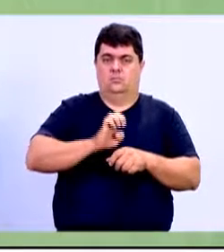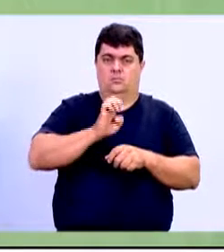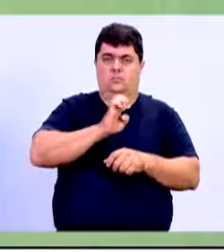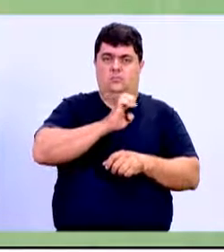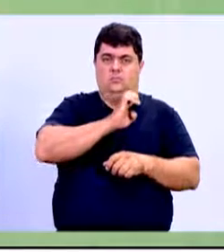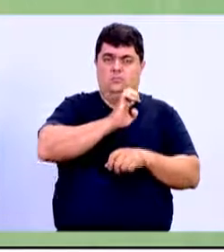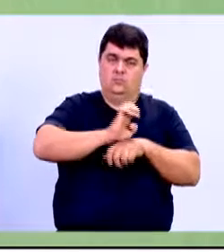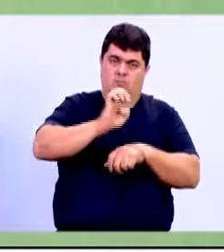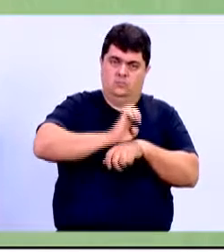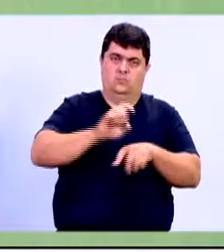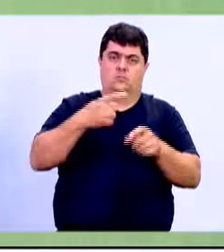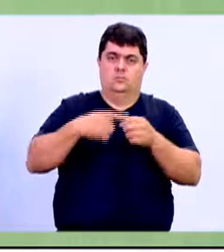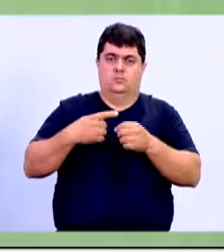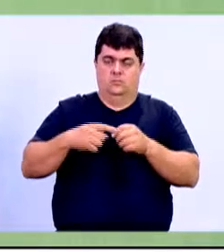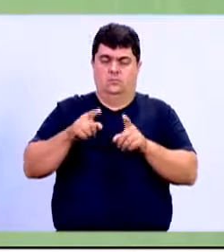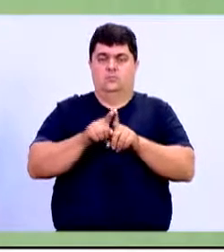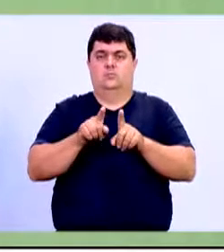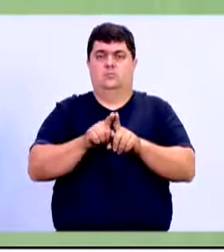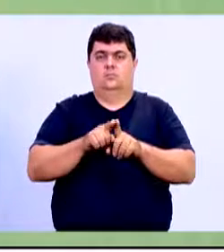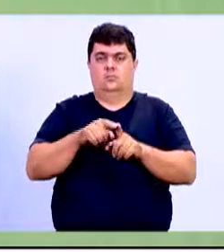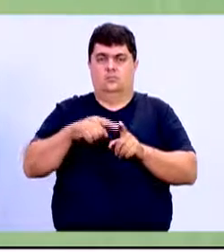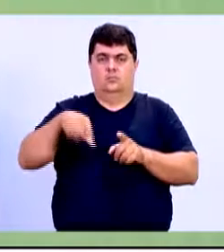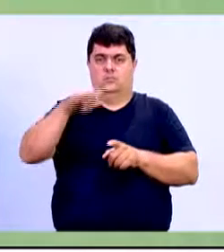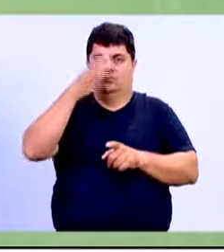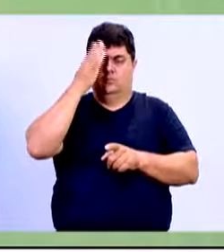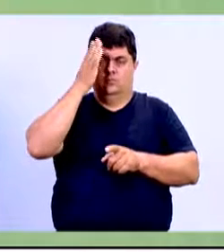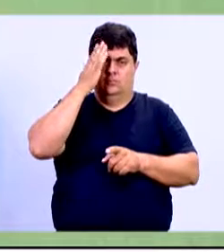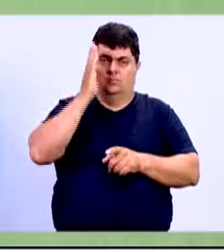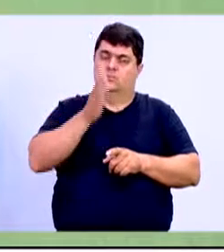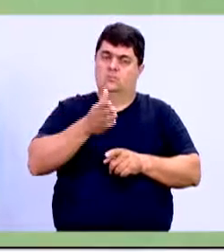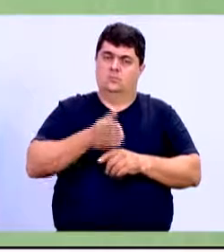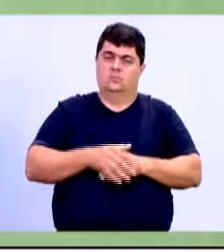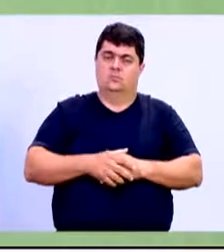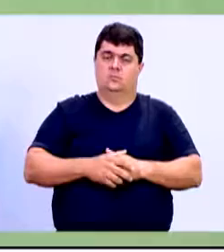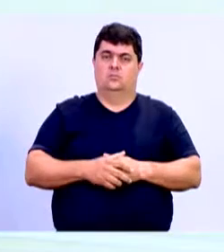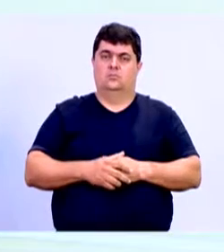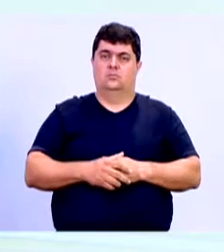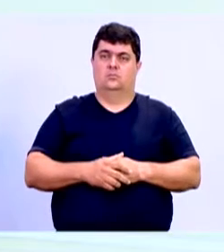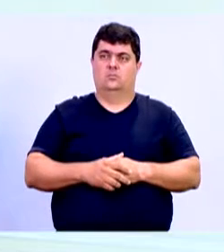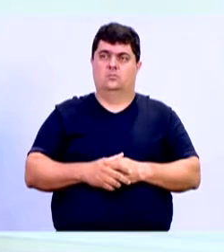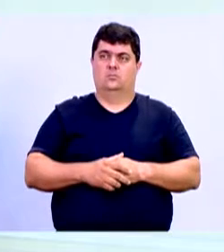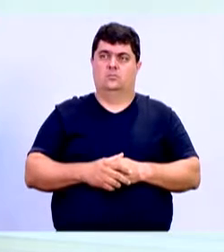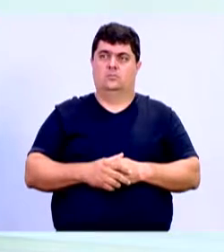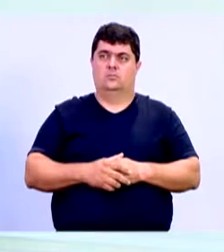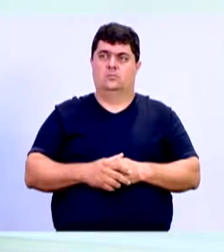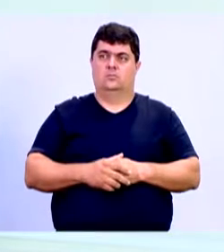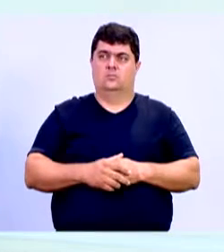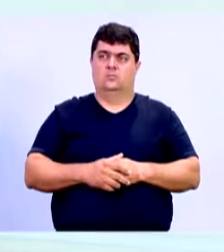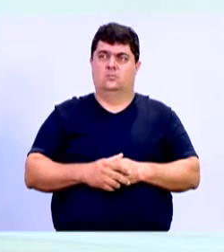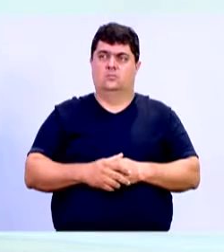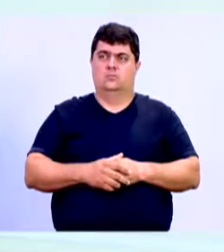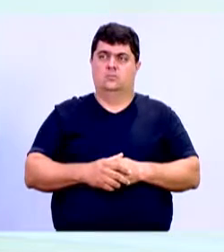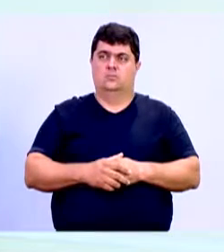como os senhores já sabem, ou informo aqui,